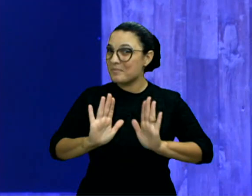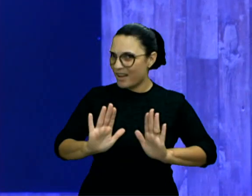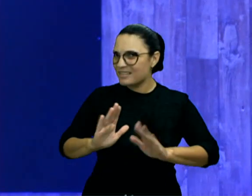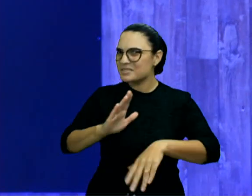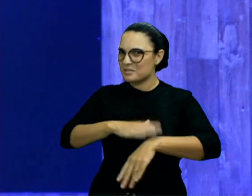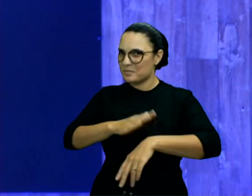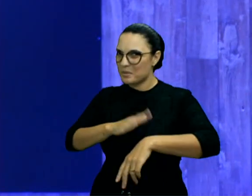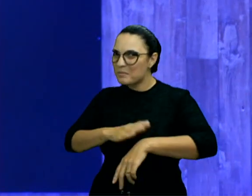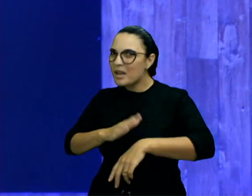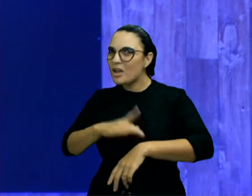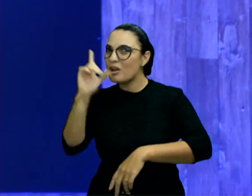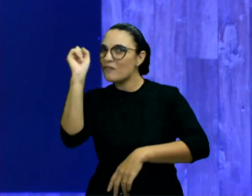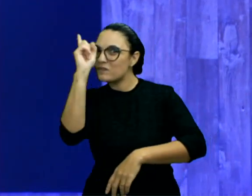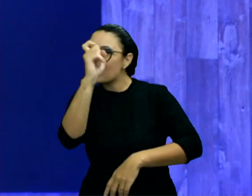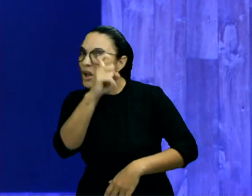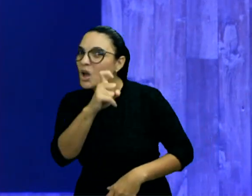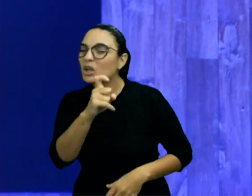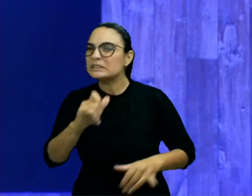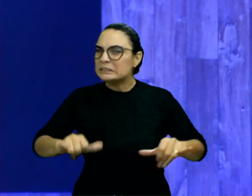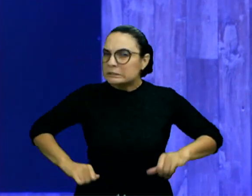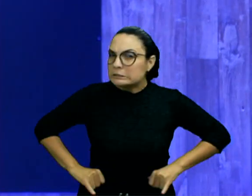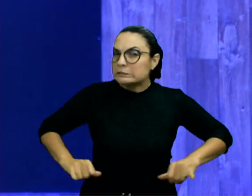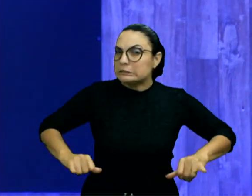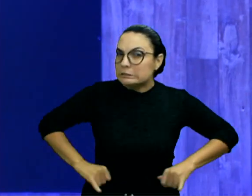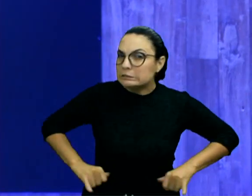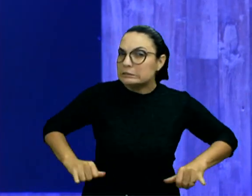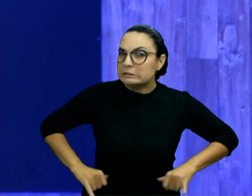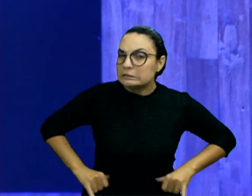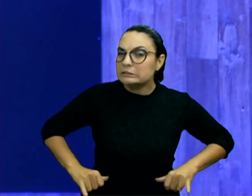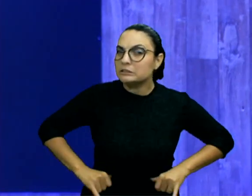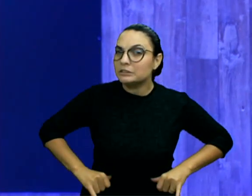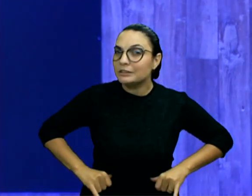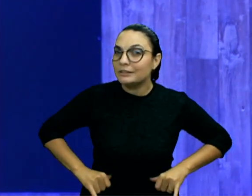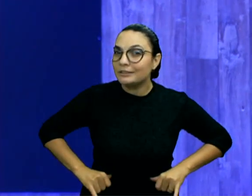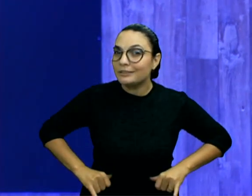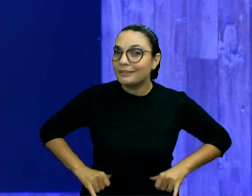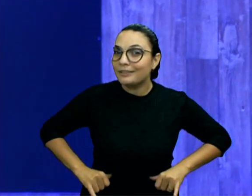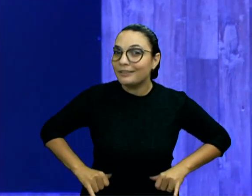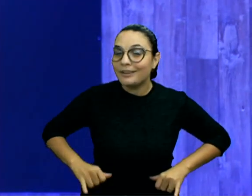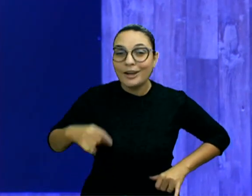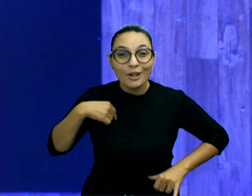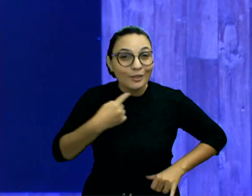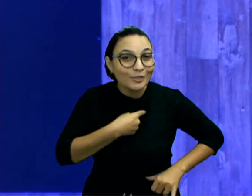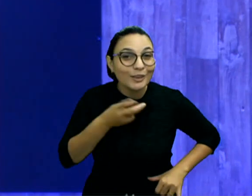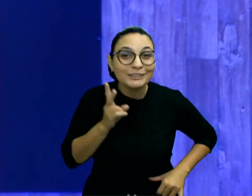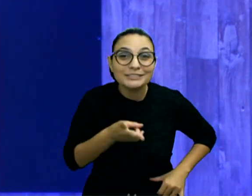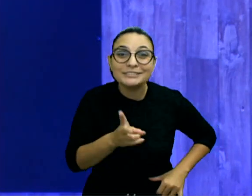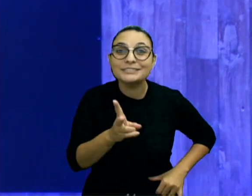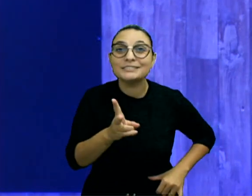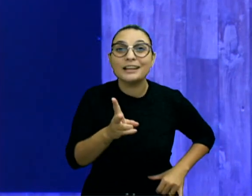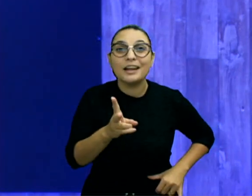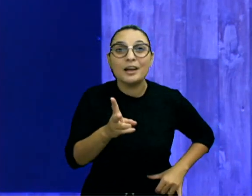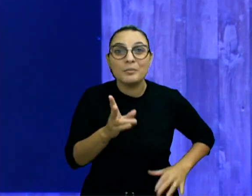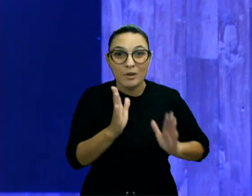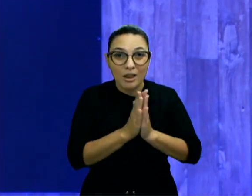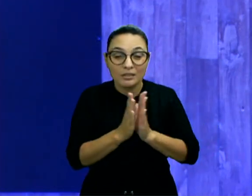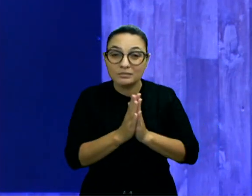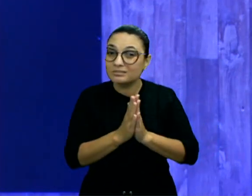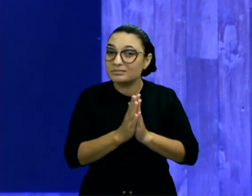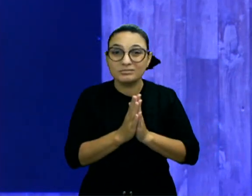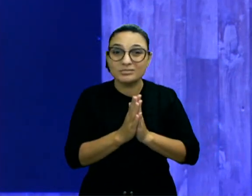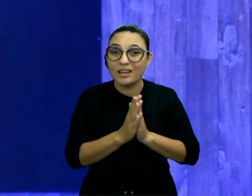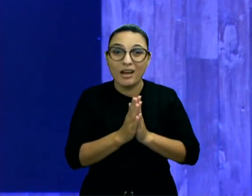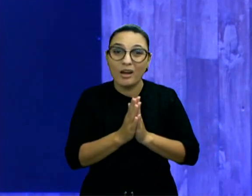o momento onde nós somos colocados à prova, a última coisa que nós vamos fazer é o quê? Orar. Por quê? Porque nós